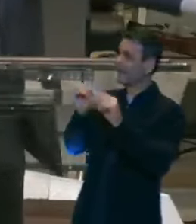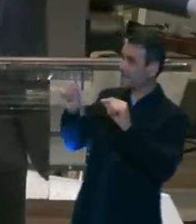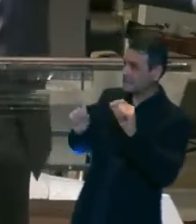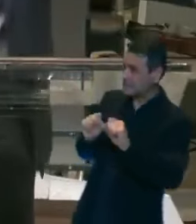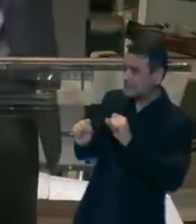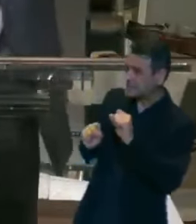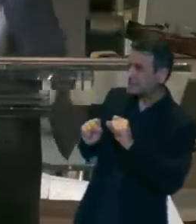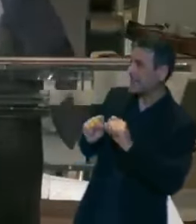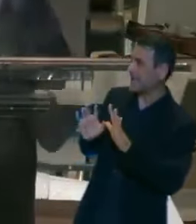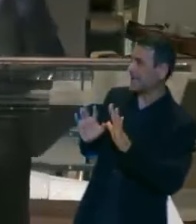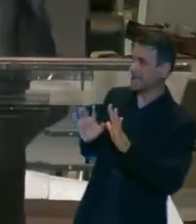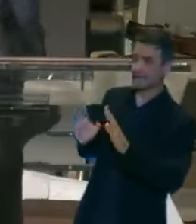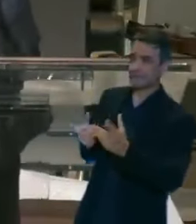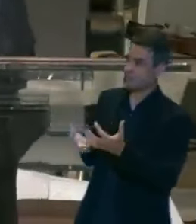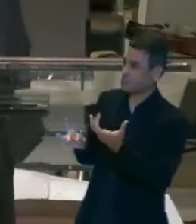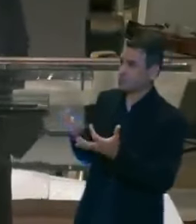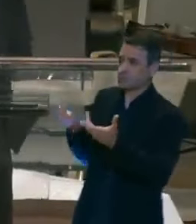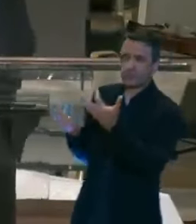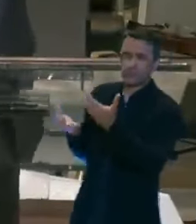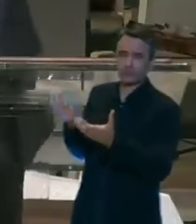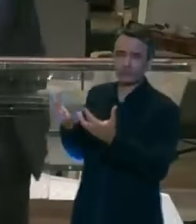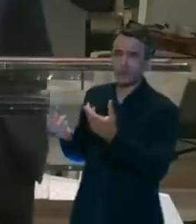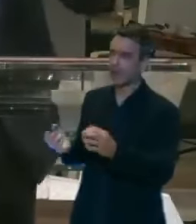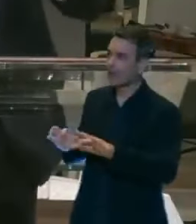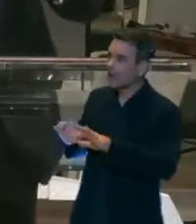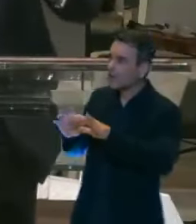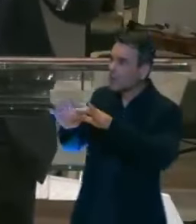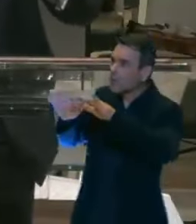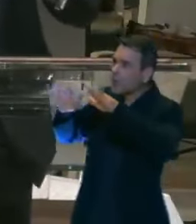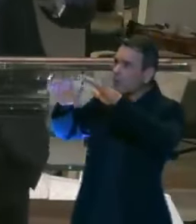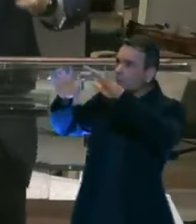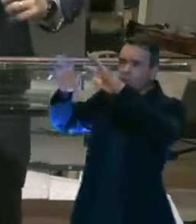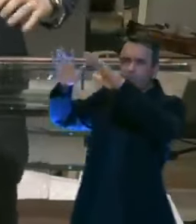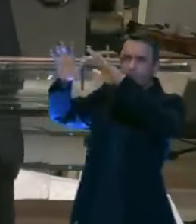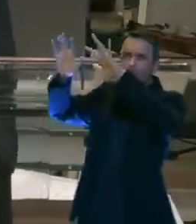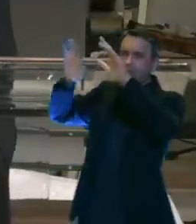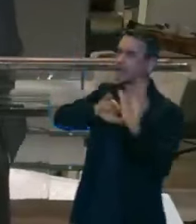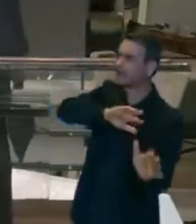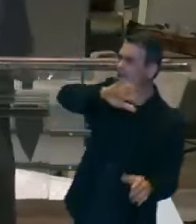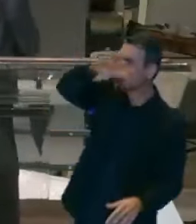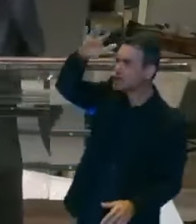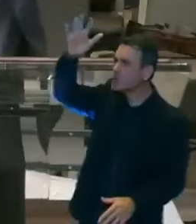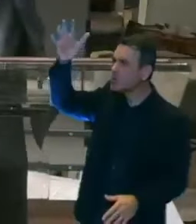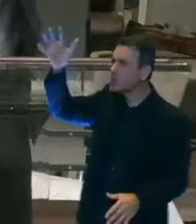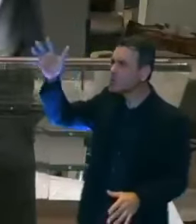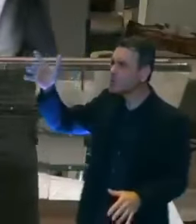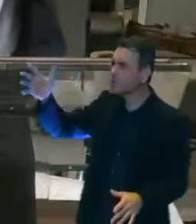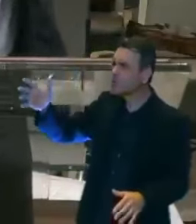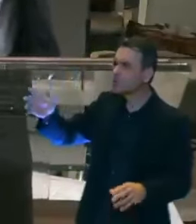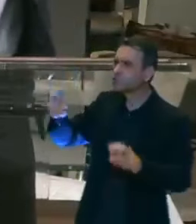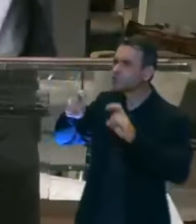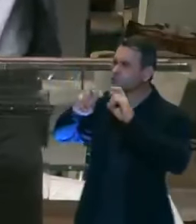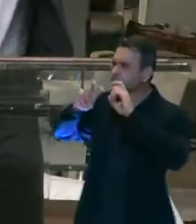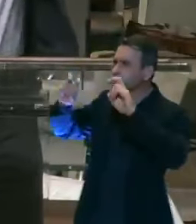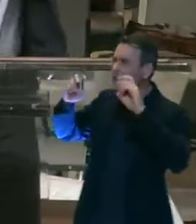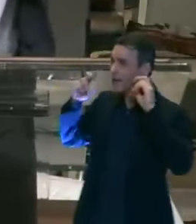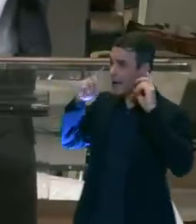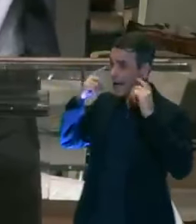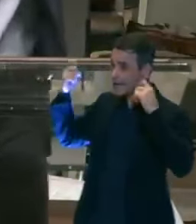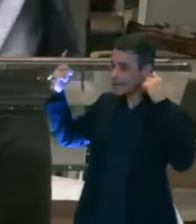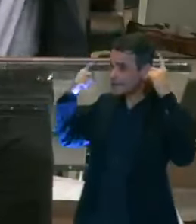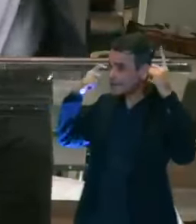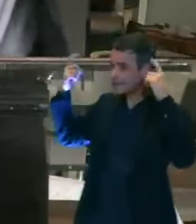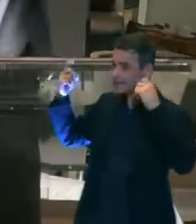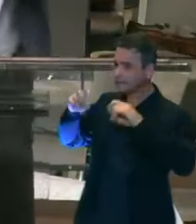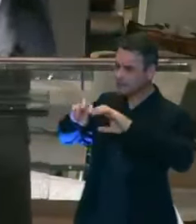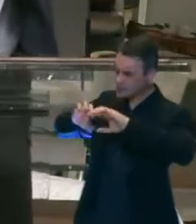fumaça subia como uma fornalha. Todo o monte tremia com violência. E o som da trombeta ia aumentando cada